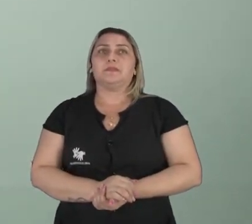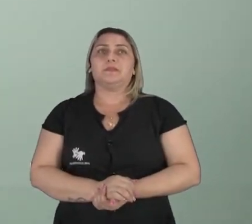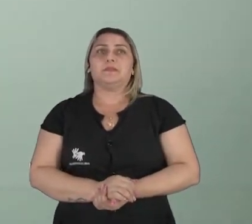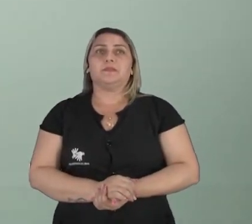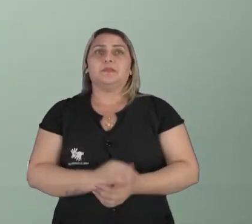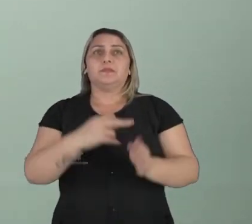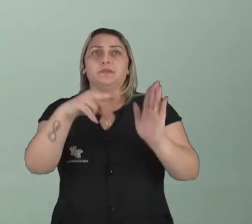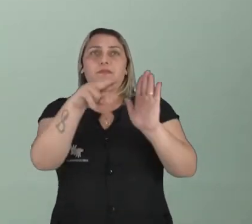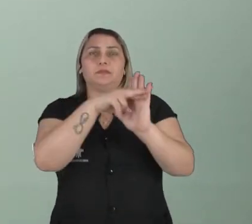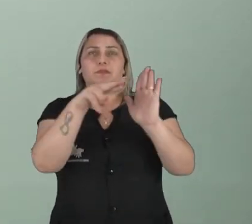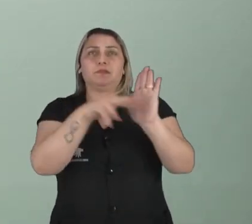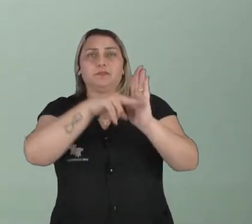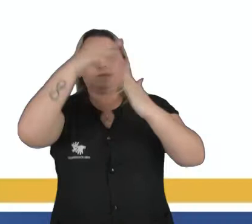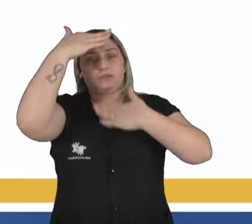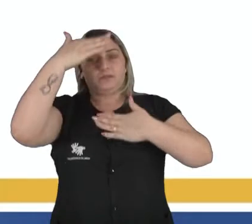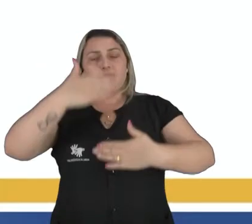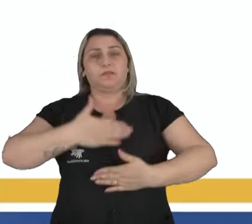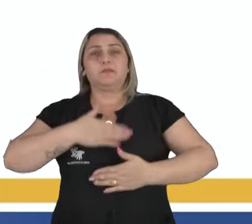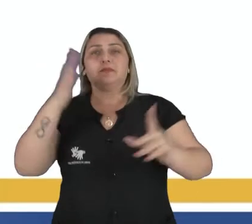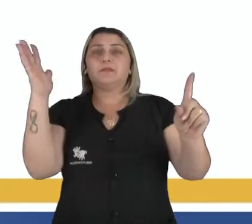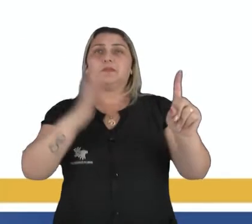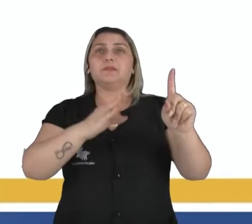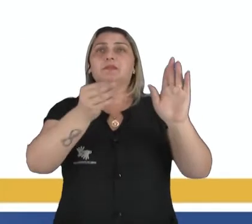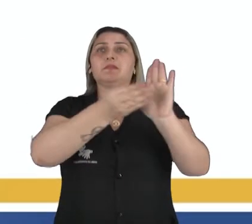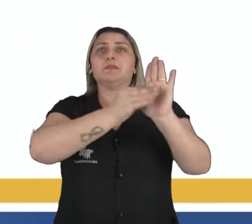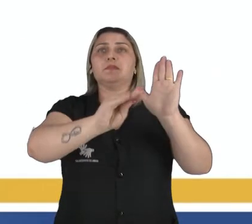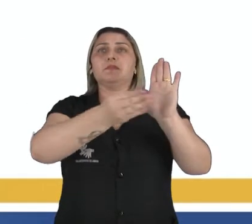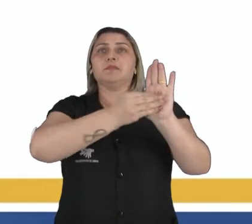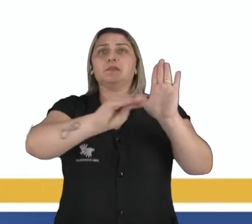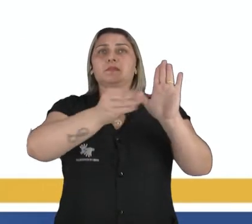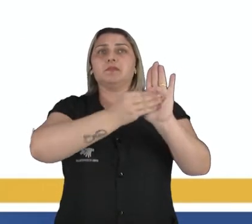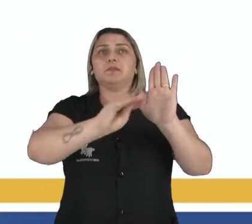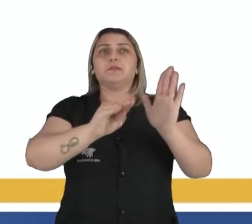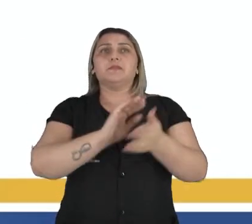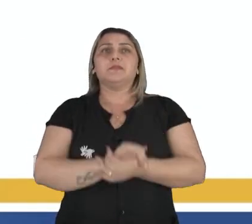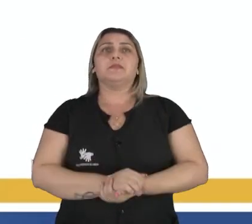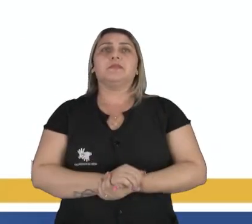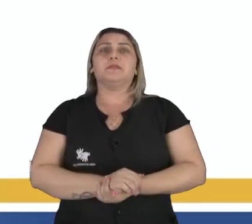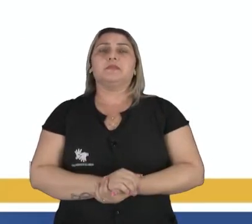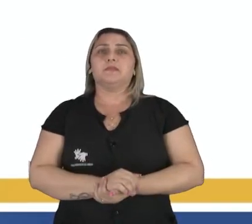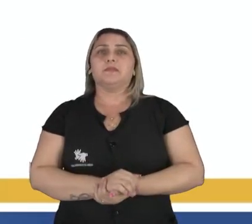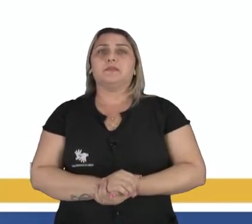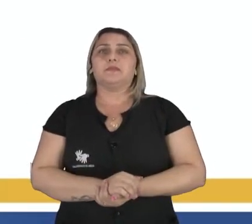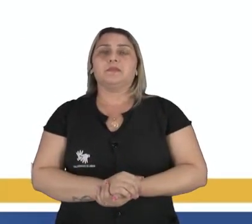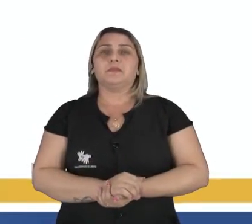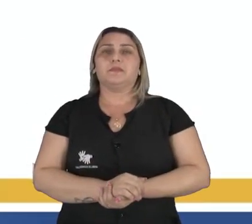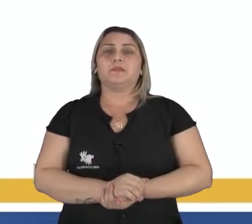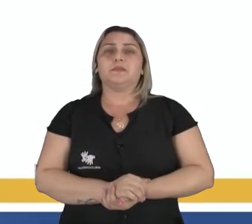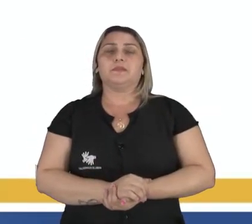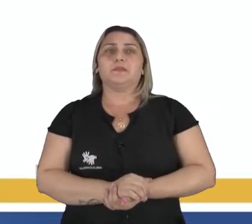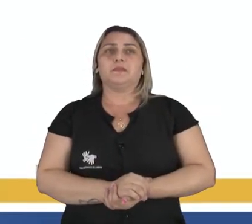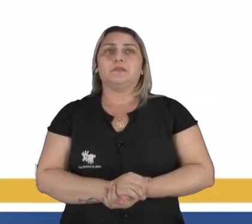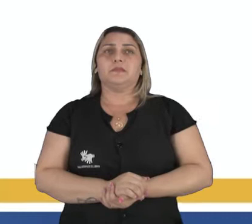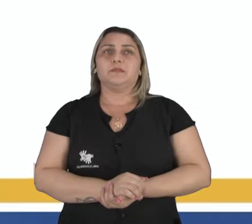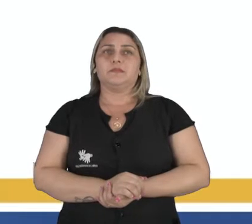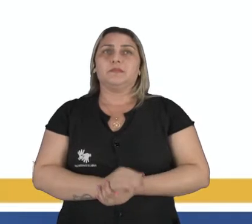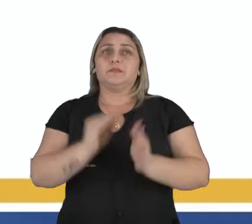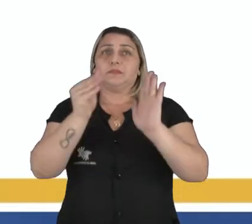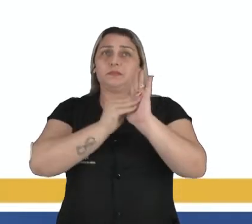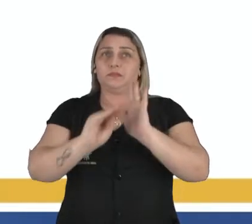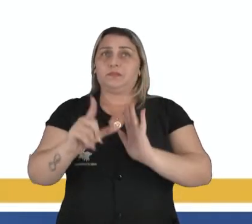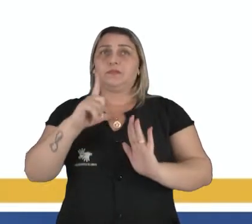gente falando aqui quais são os padrões de corpo e como eles são influenciados pela mídia